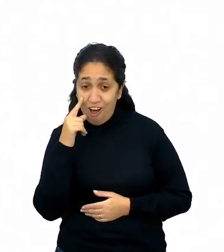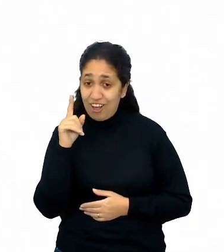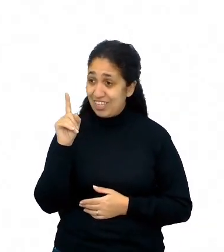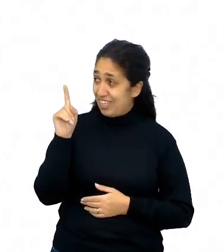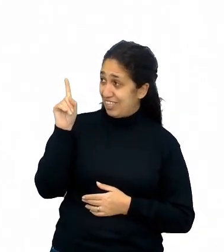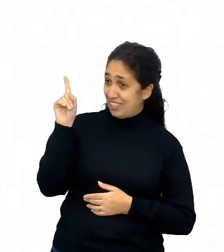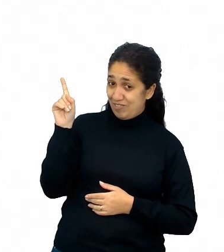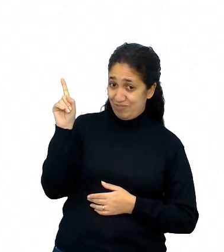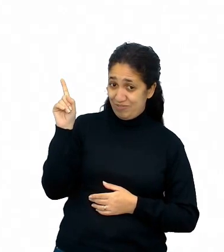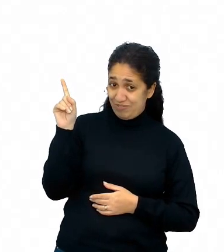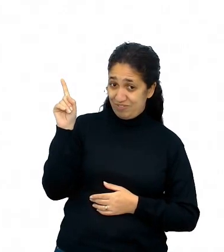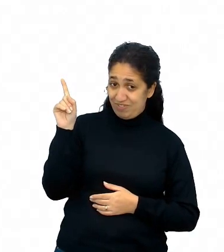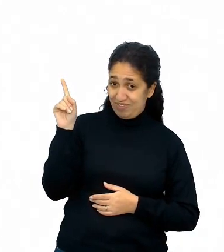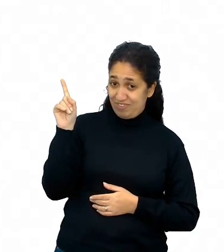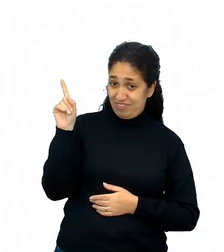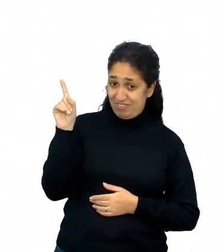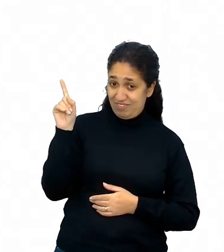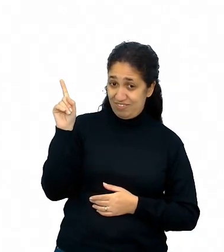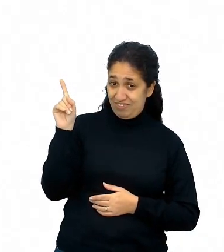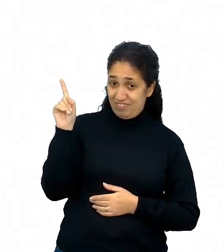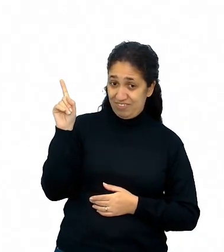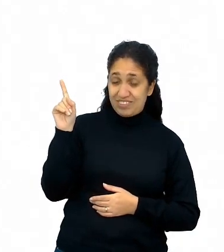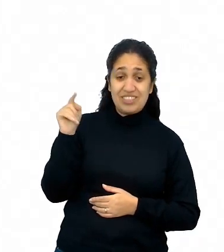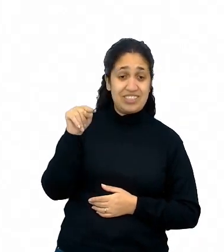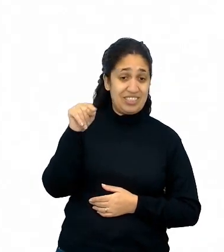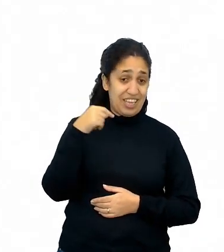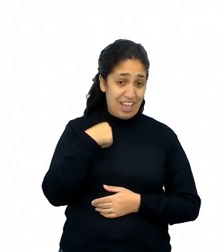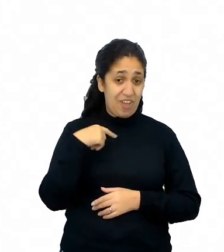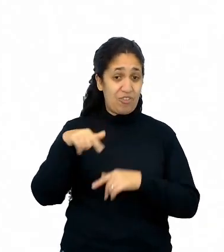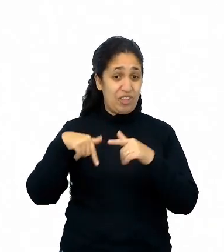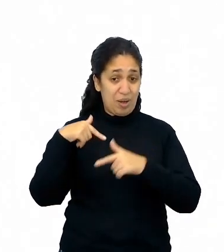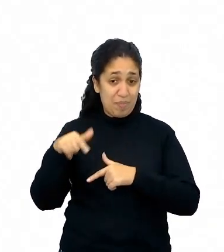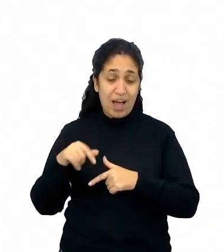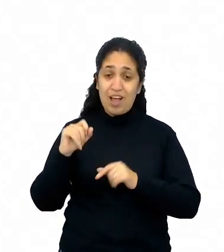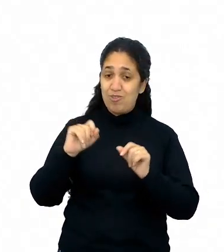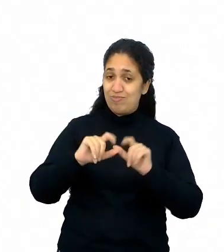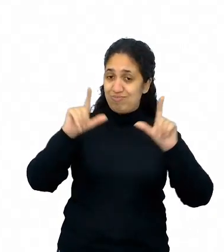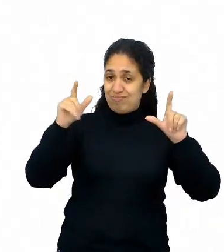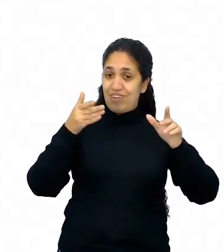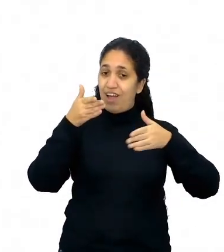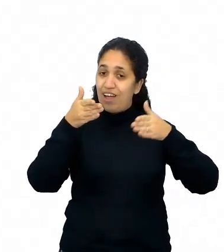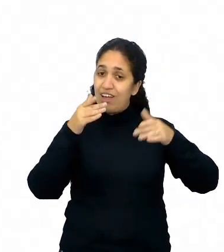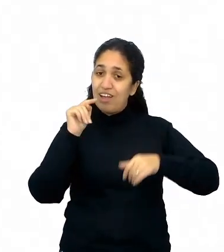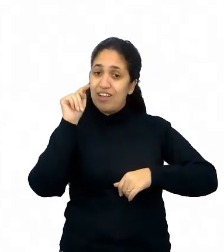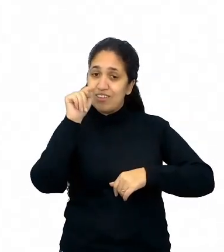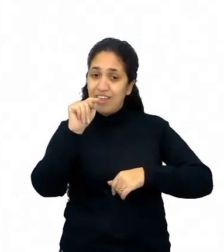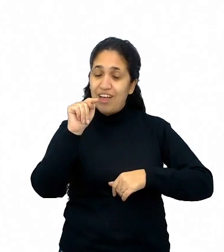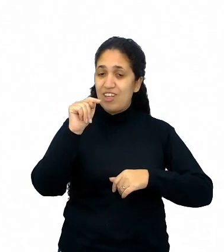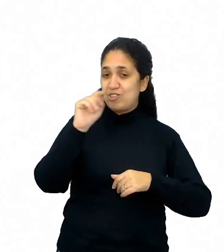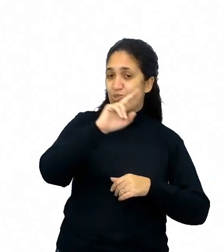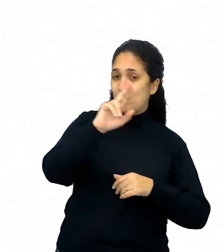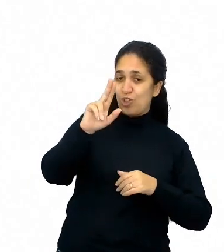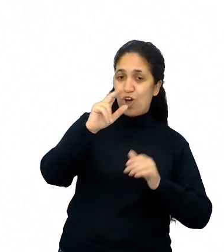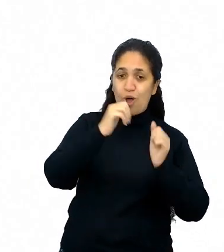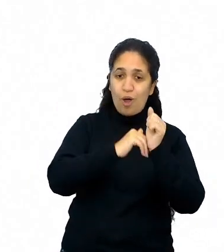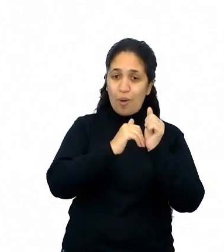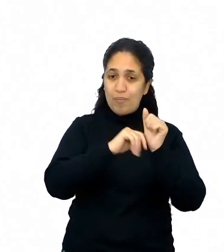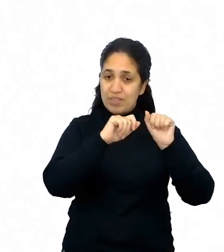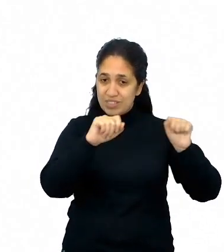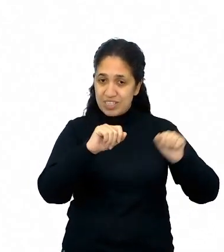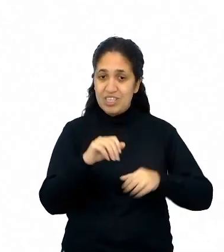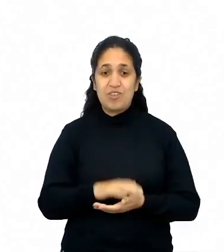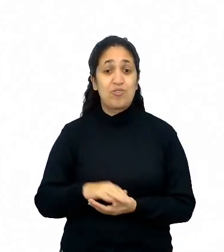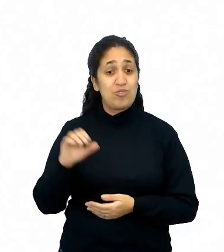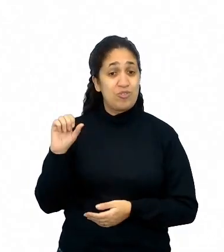ó. Sou o servidor, acesse aqui, coloca login e senha da